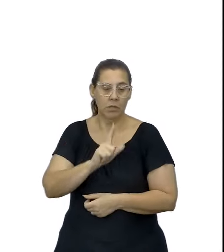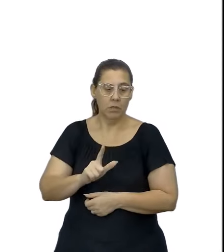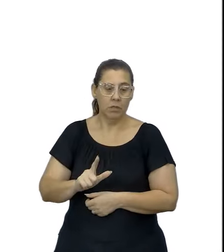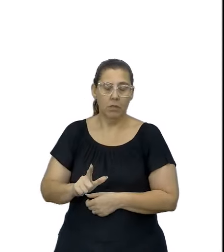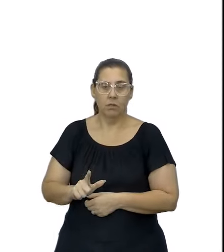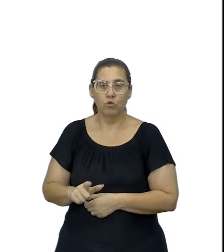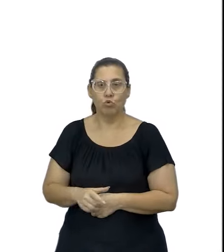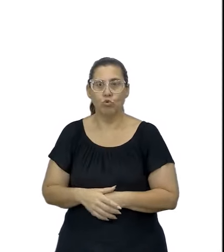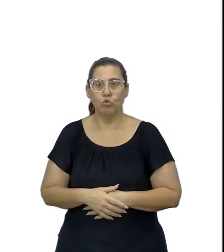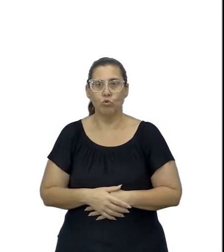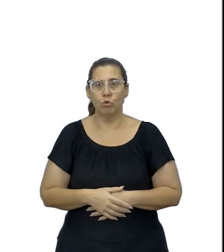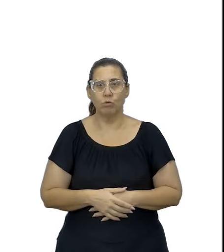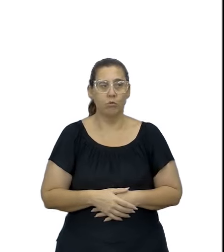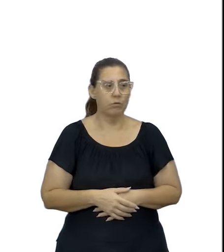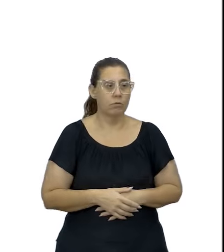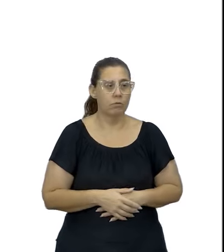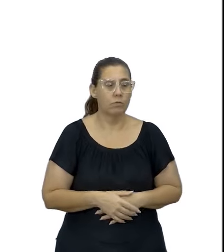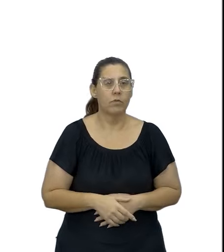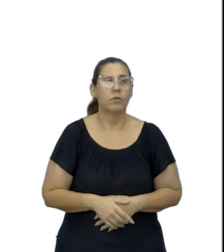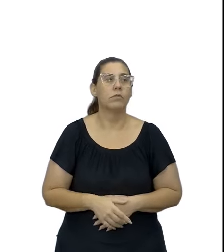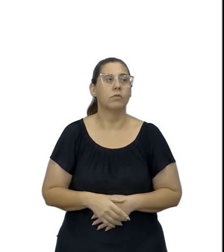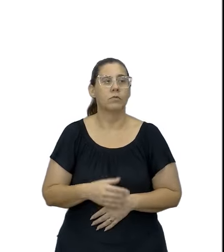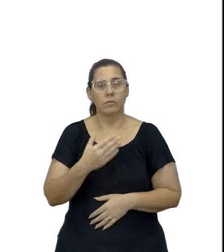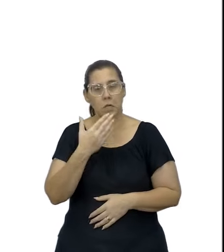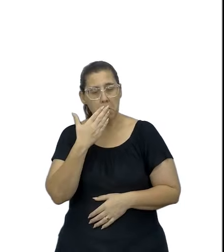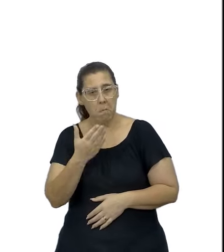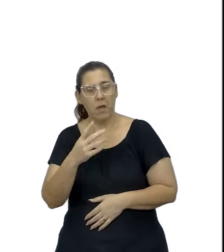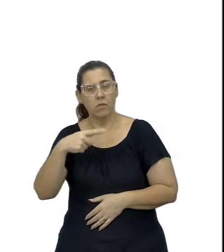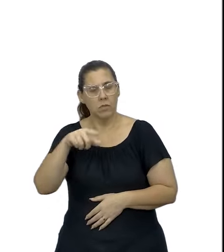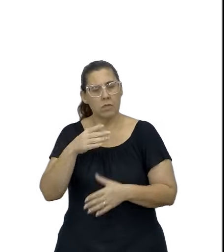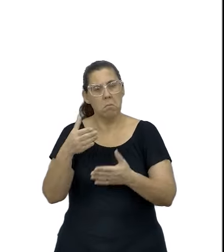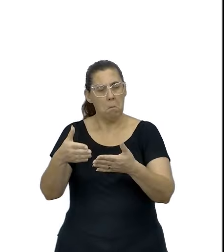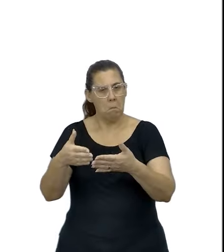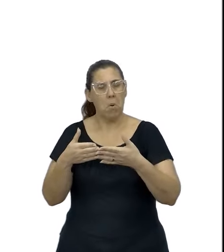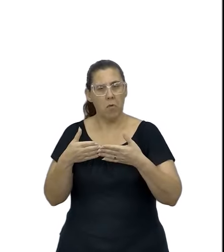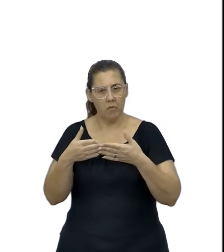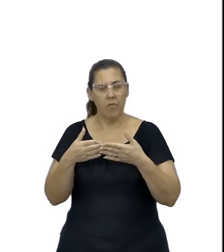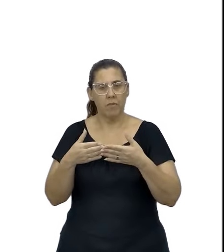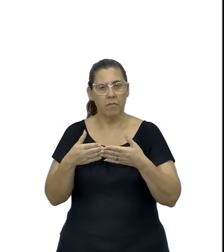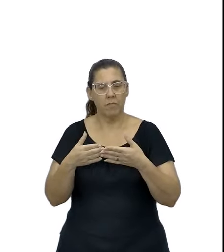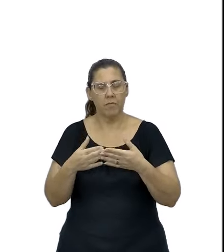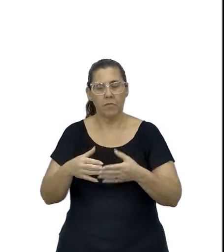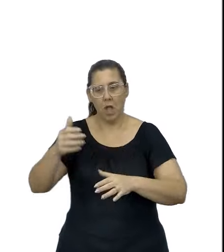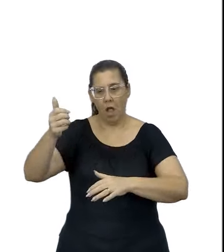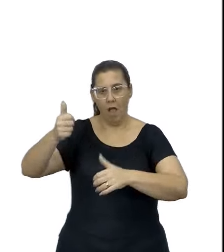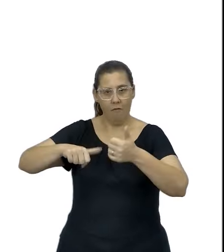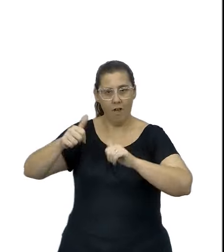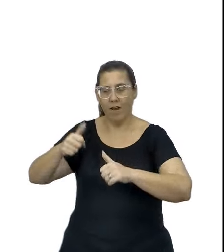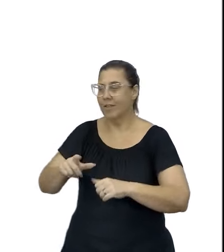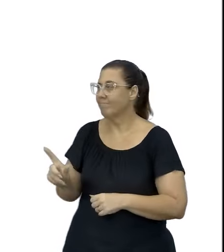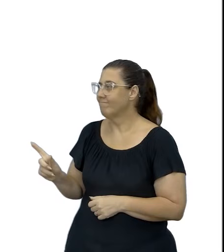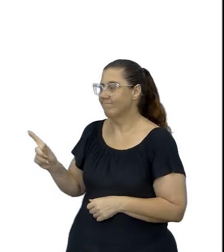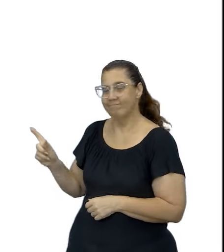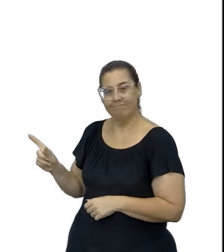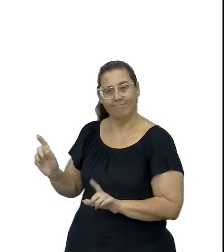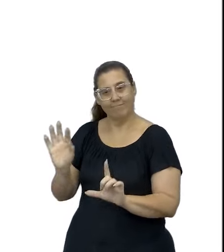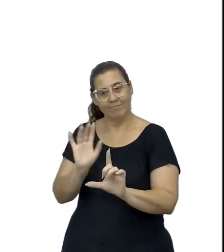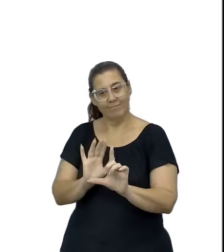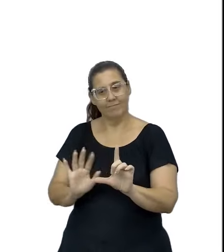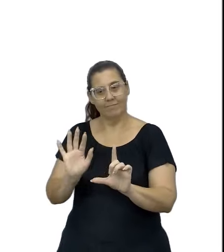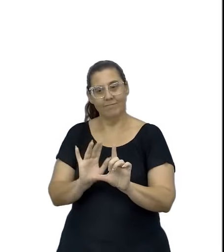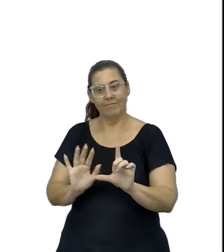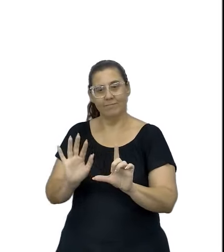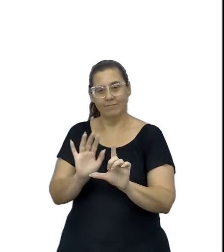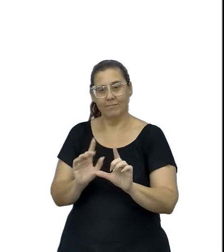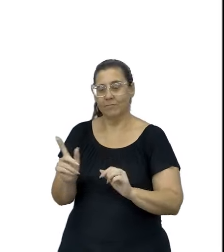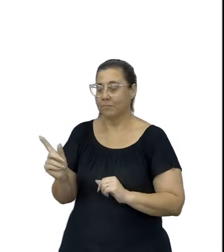didáticos com a sequência didática, e peço que vocês, por favor, né, que avaliem o nosso encontro, e por meio desse